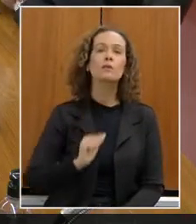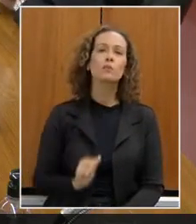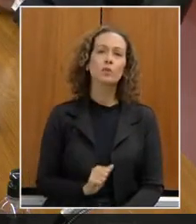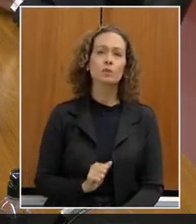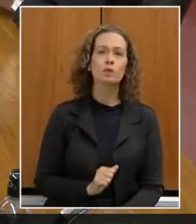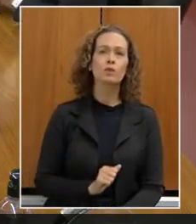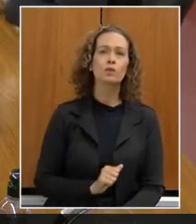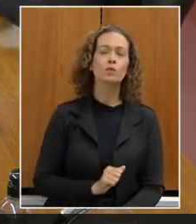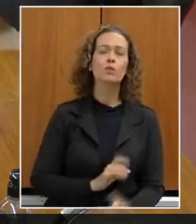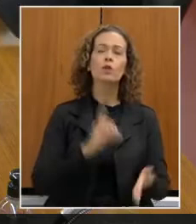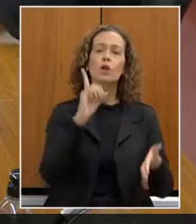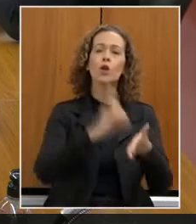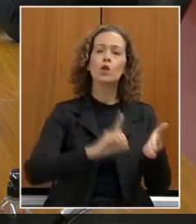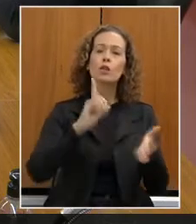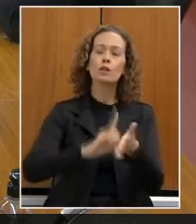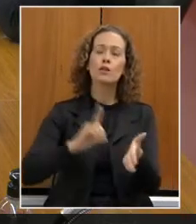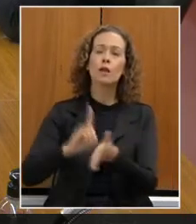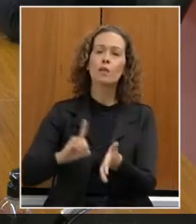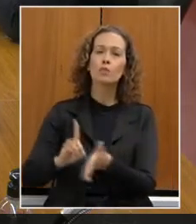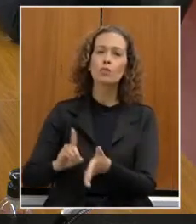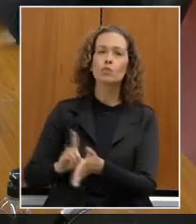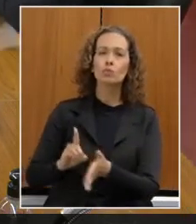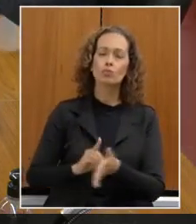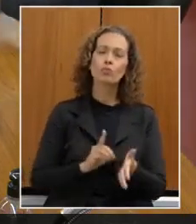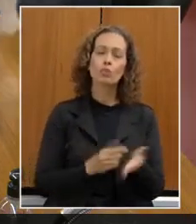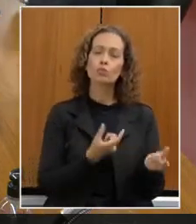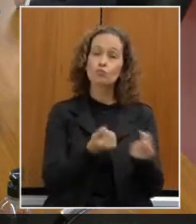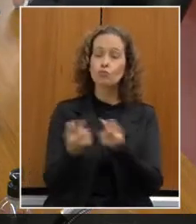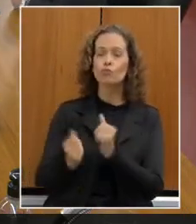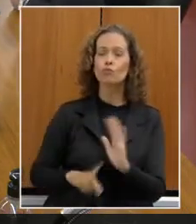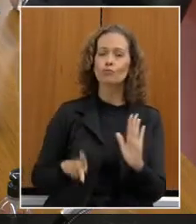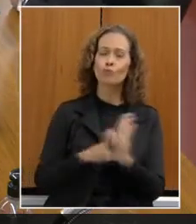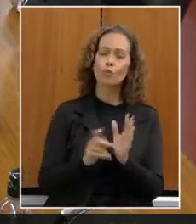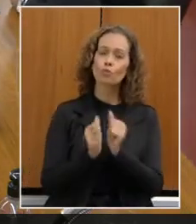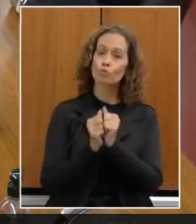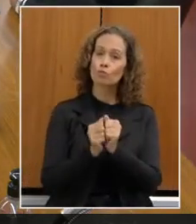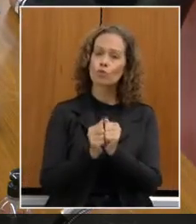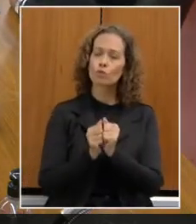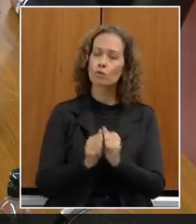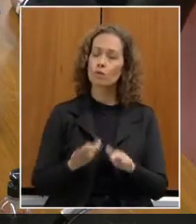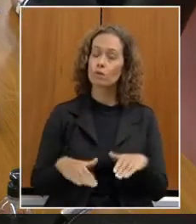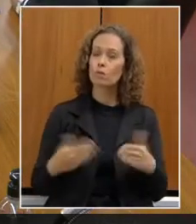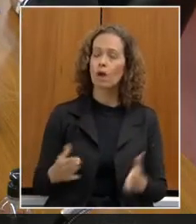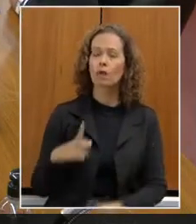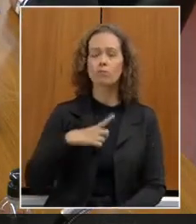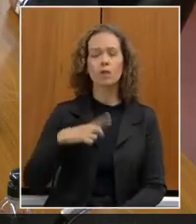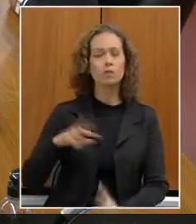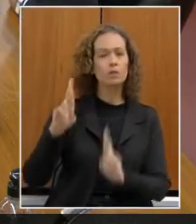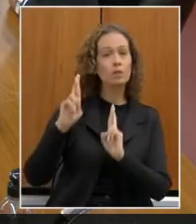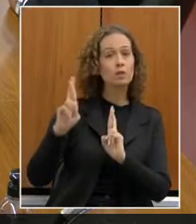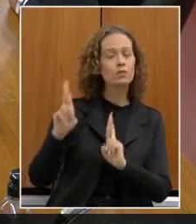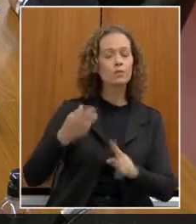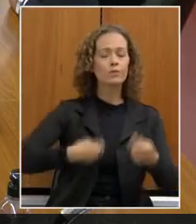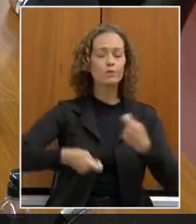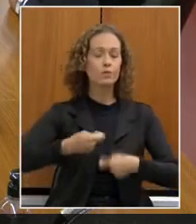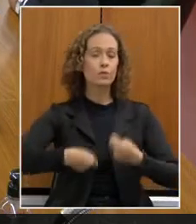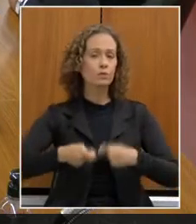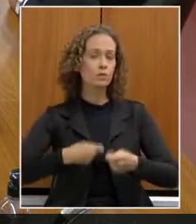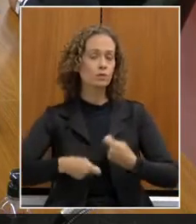débitos e dos recursos próprios juntos. Então, há uma expectativa dessa negociação